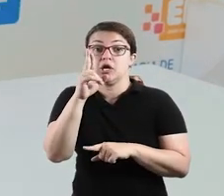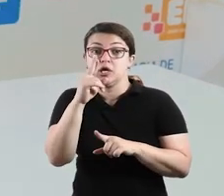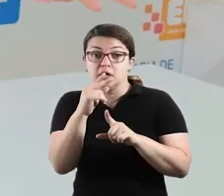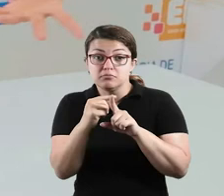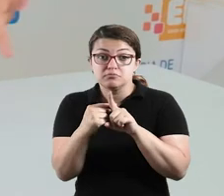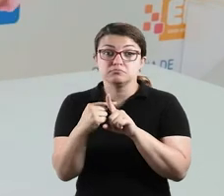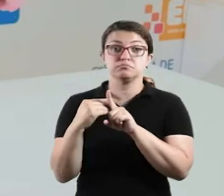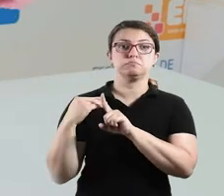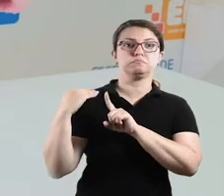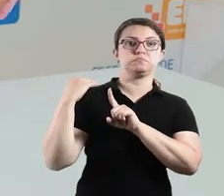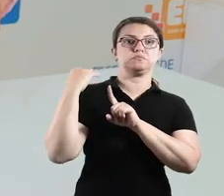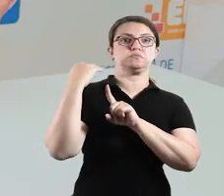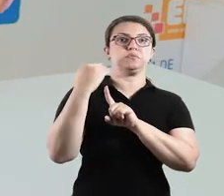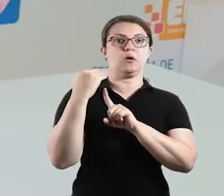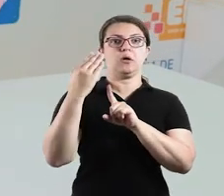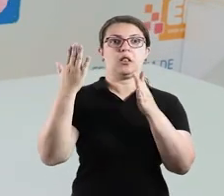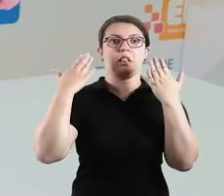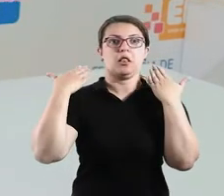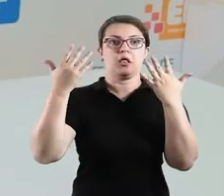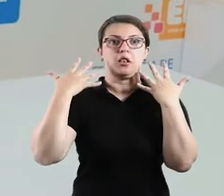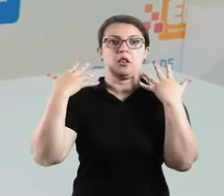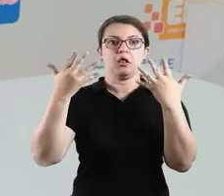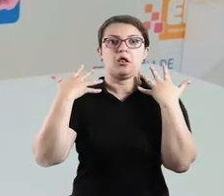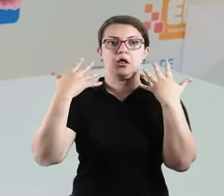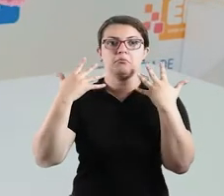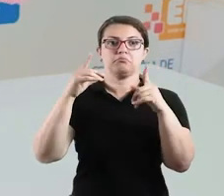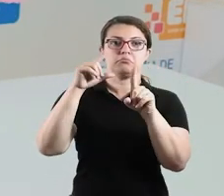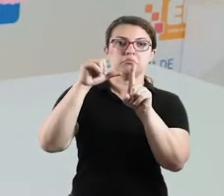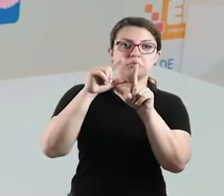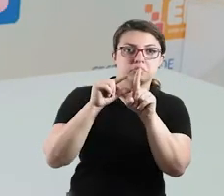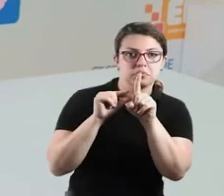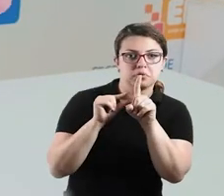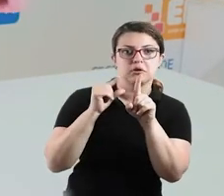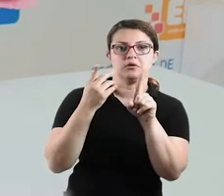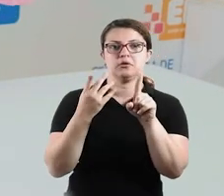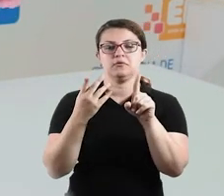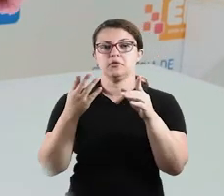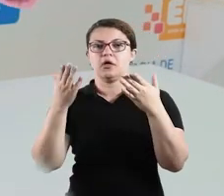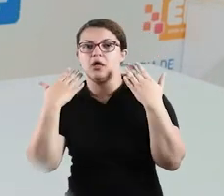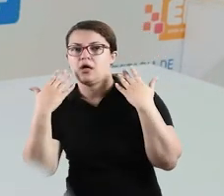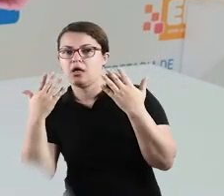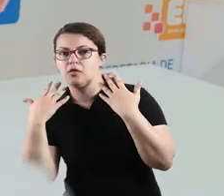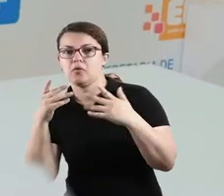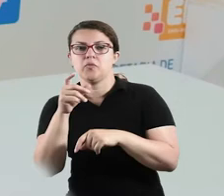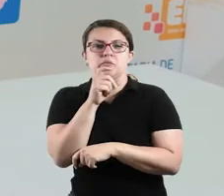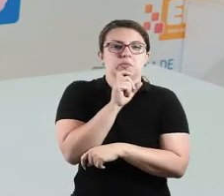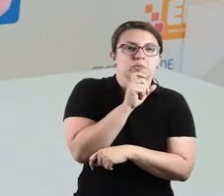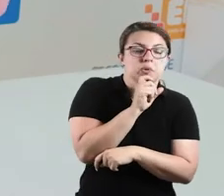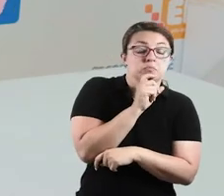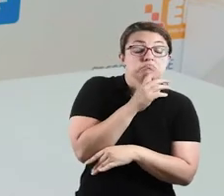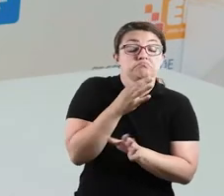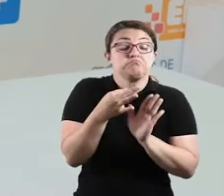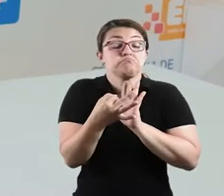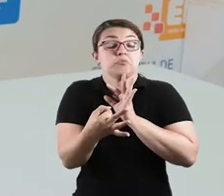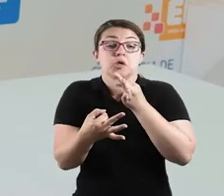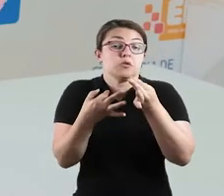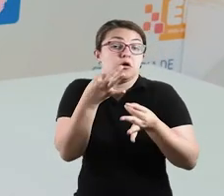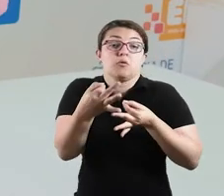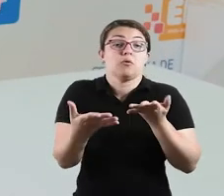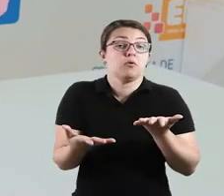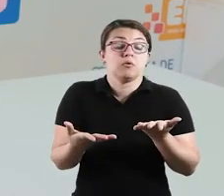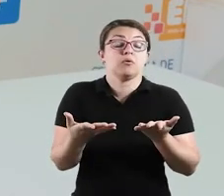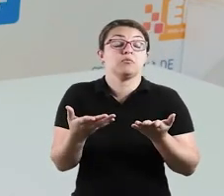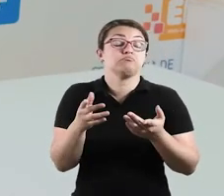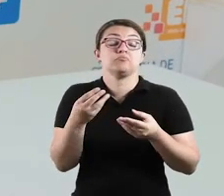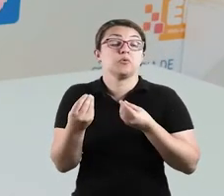estar mais elevada, ou seja, vai estar menos ou vai estar mais, vai estar quente ou vai estar frio, o que você acha?